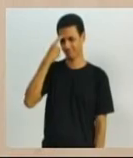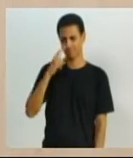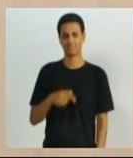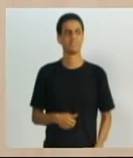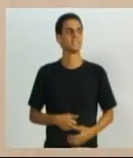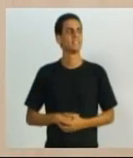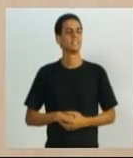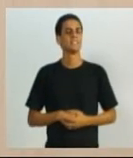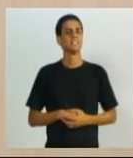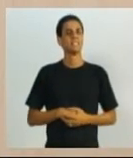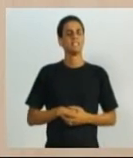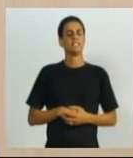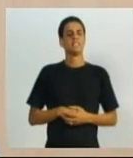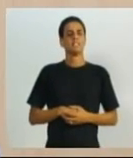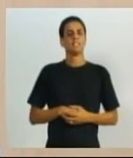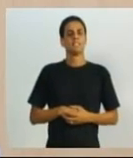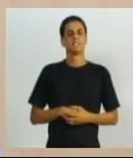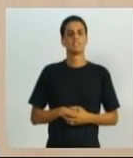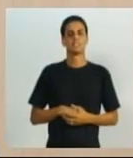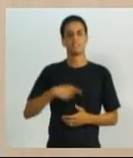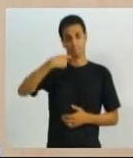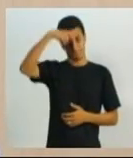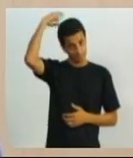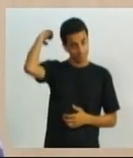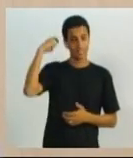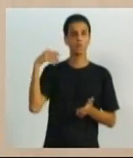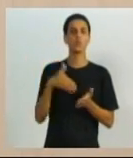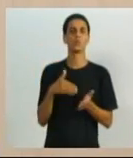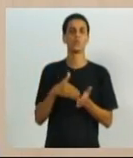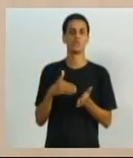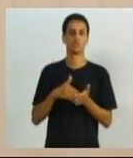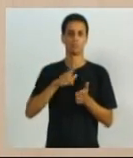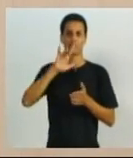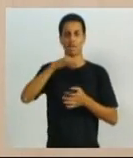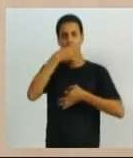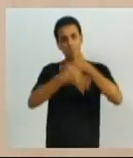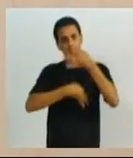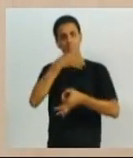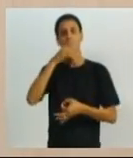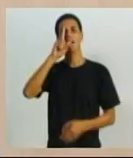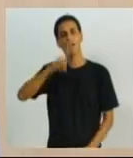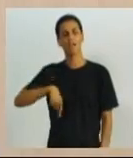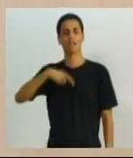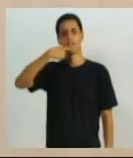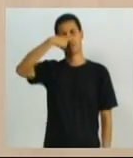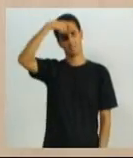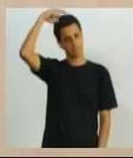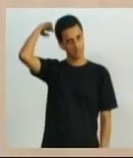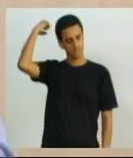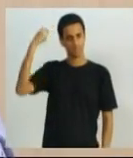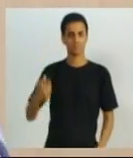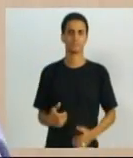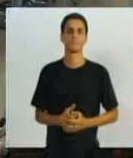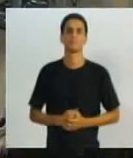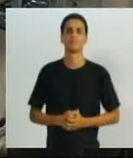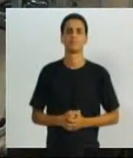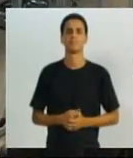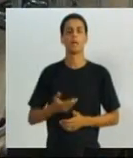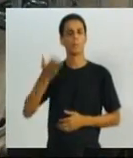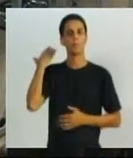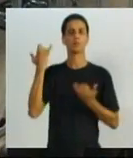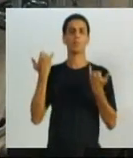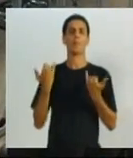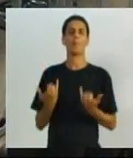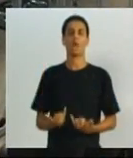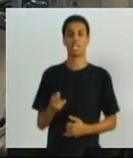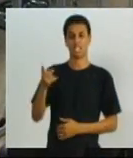Adriano, vereador Adriano. O último a fazer uso da palavra é o vereador Adriano. Ele era magrinho naquela época, ele subia